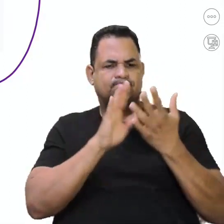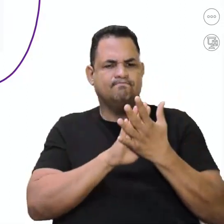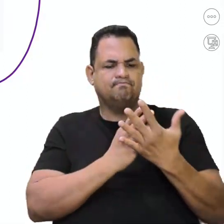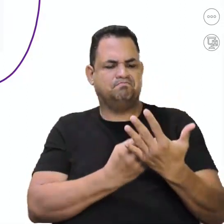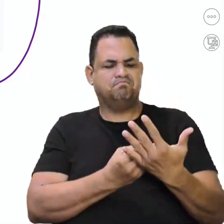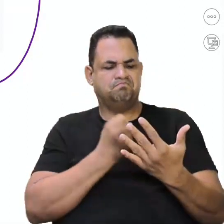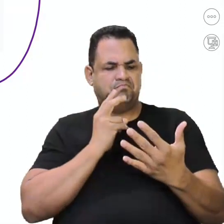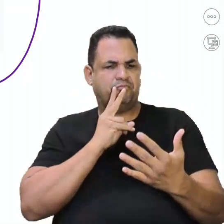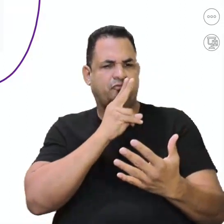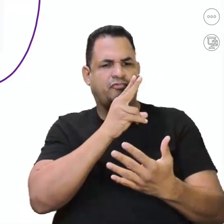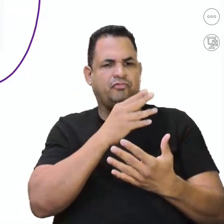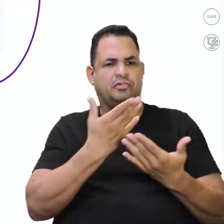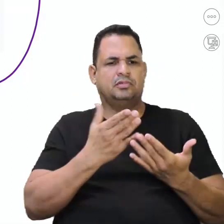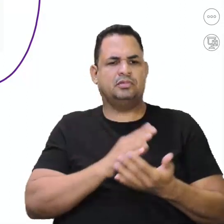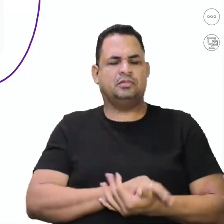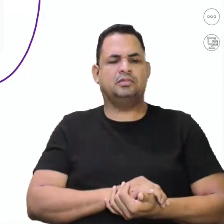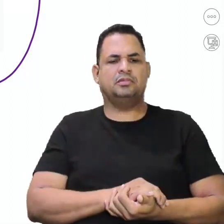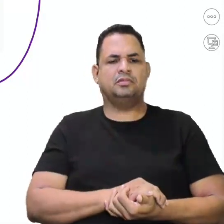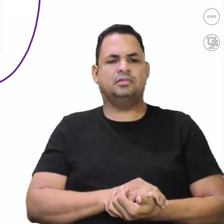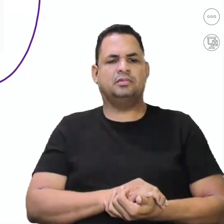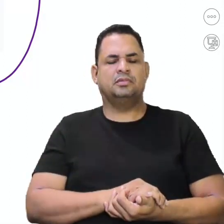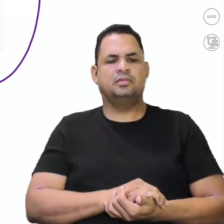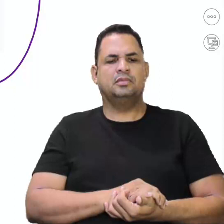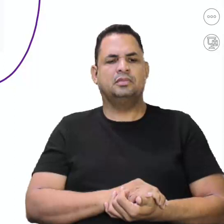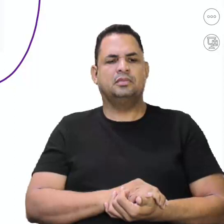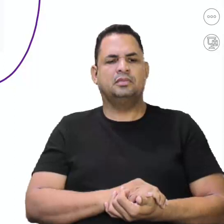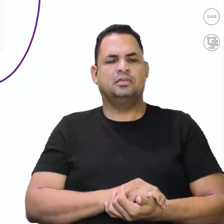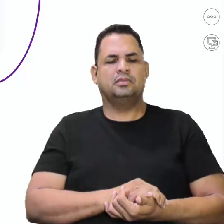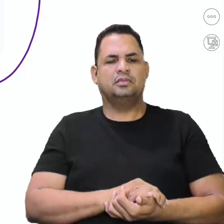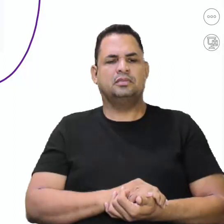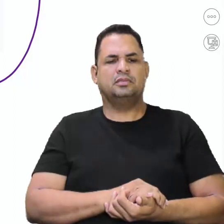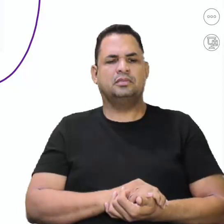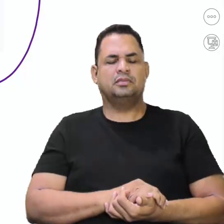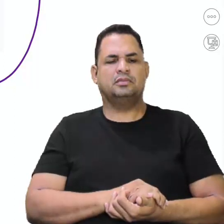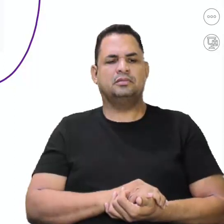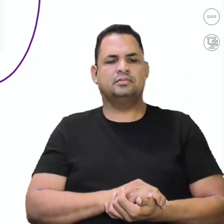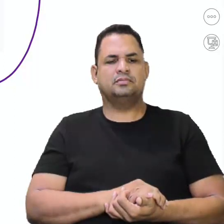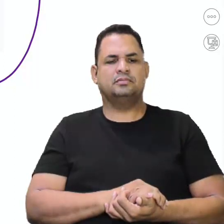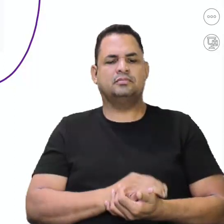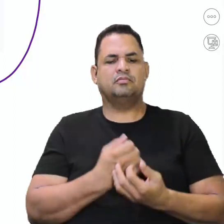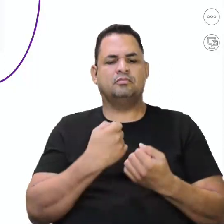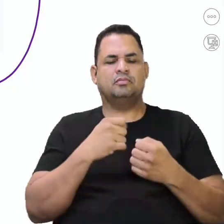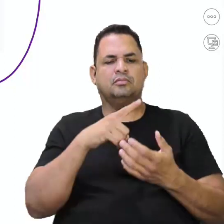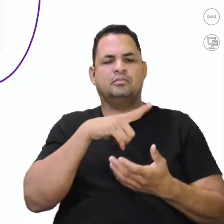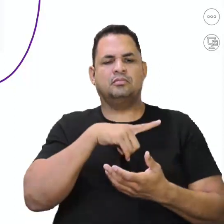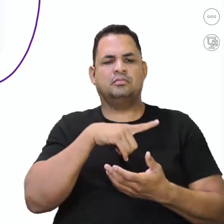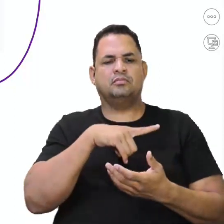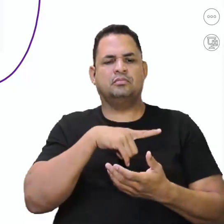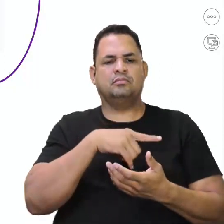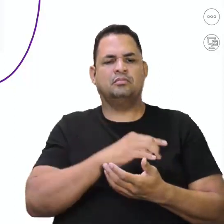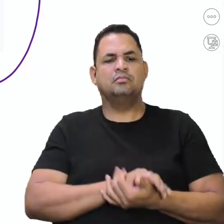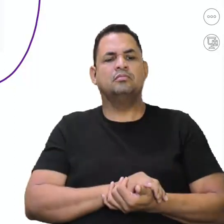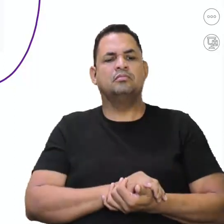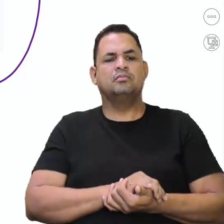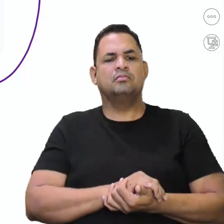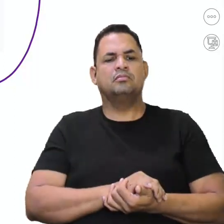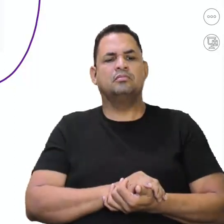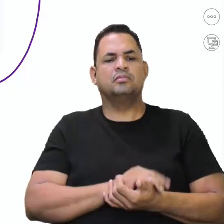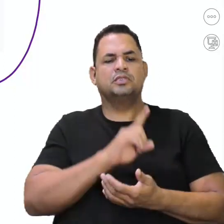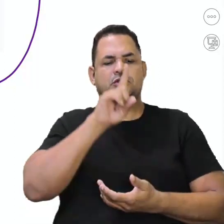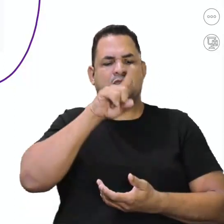chamar atenção. Can contain statics, ou seja, pode conter statics. O que é